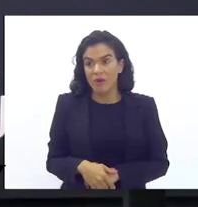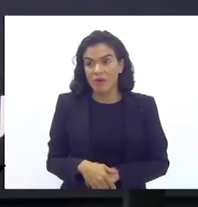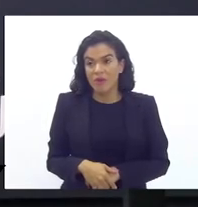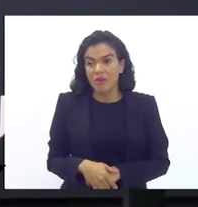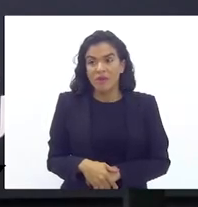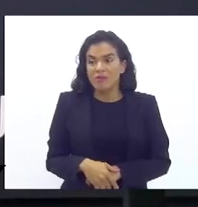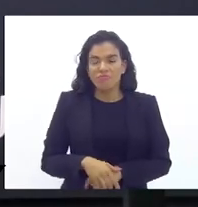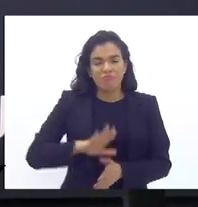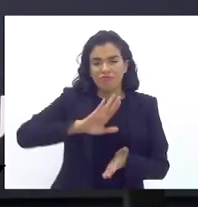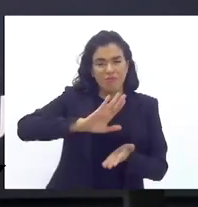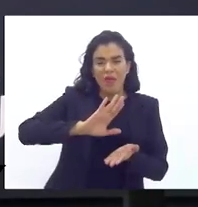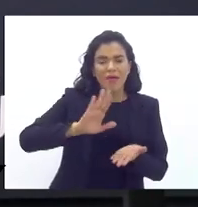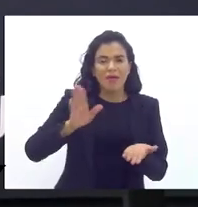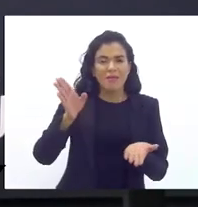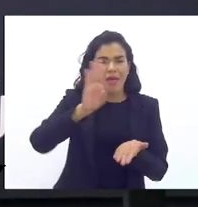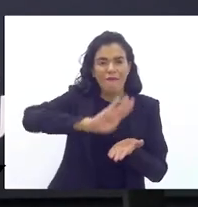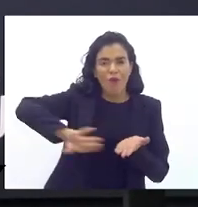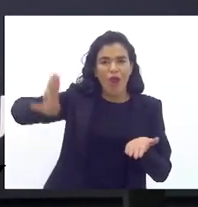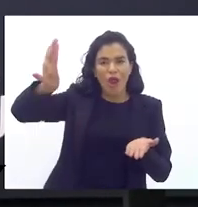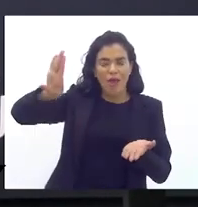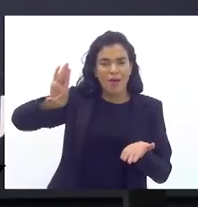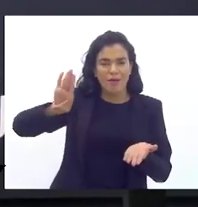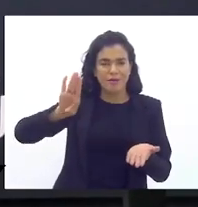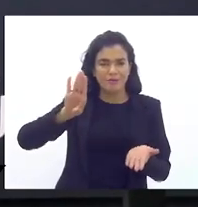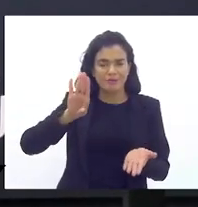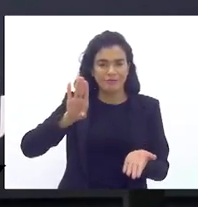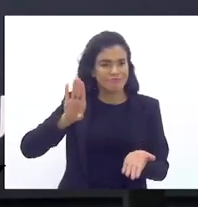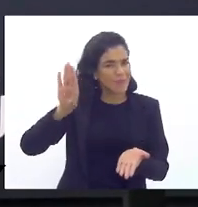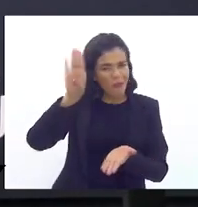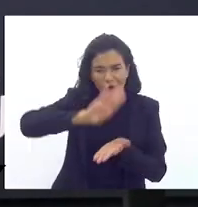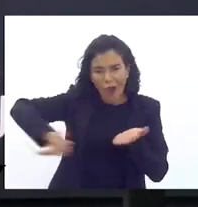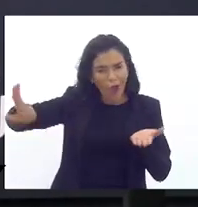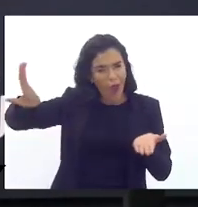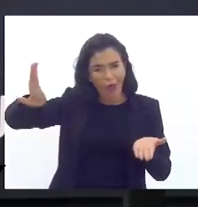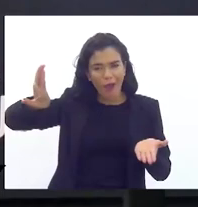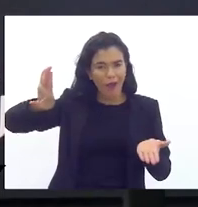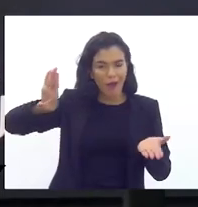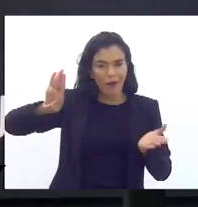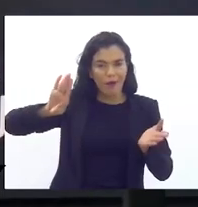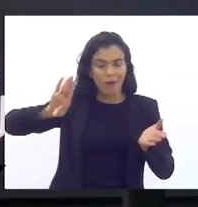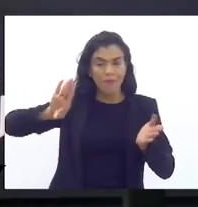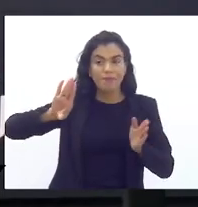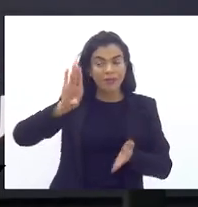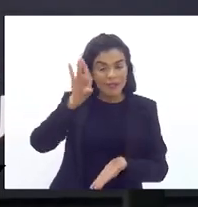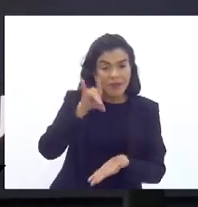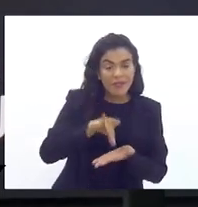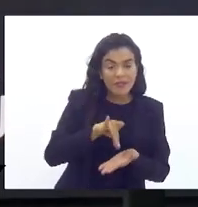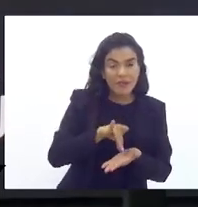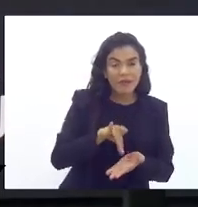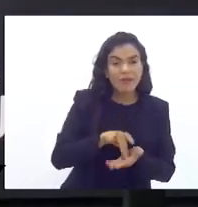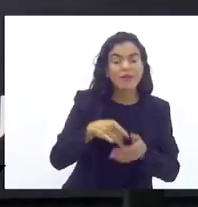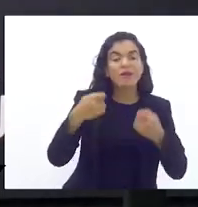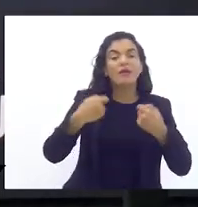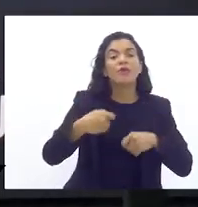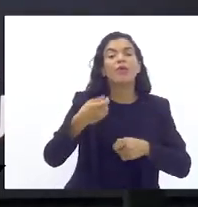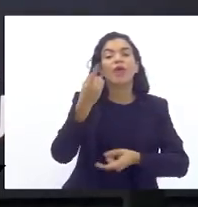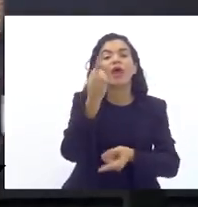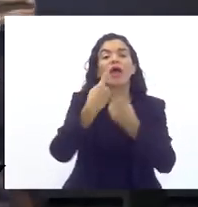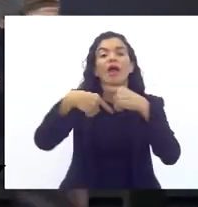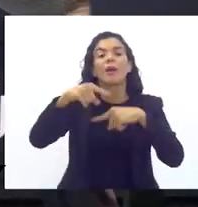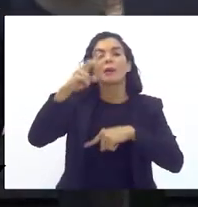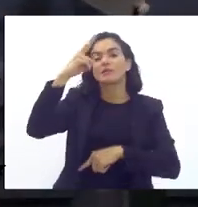tá fora da nossa realidade está fora e de fato ele precisa fazer a reparação